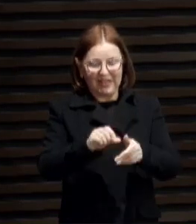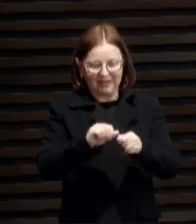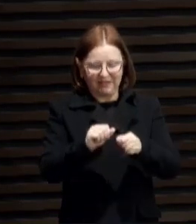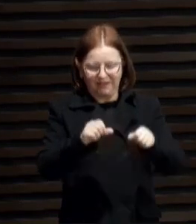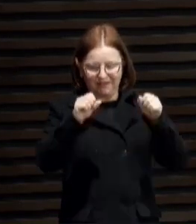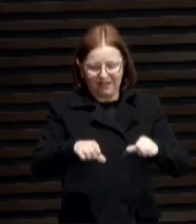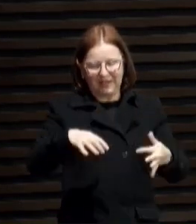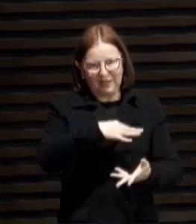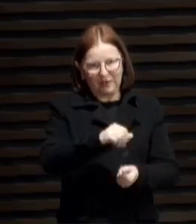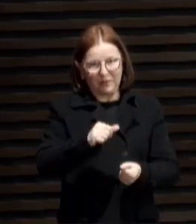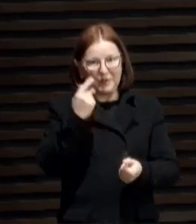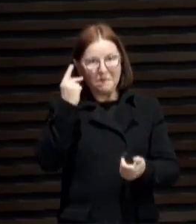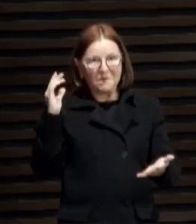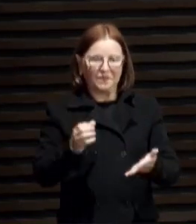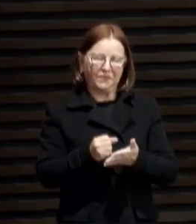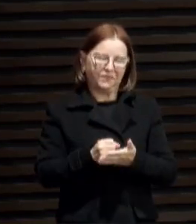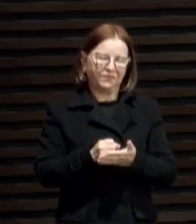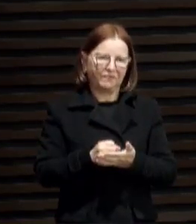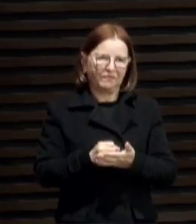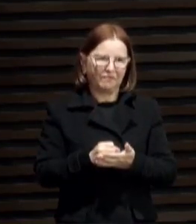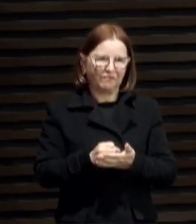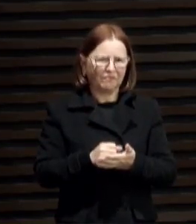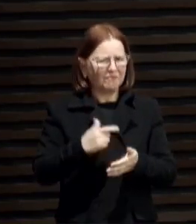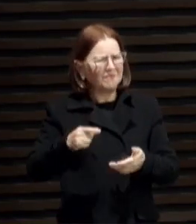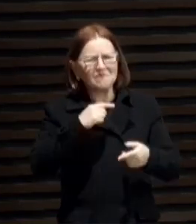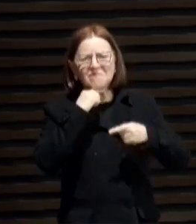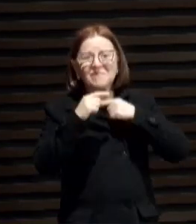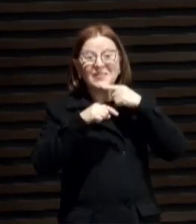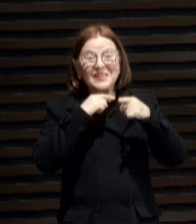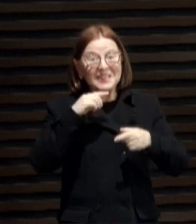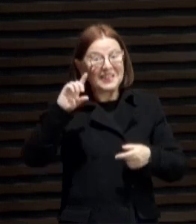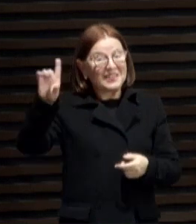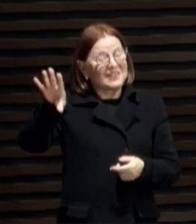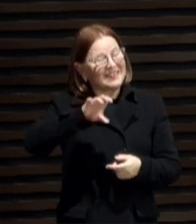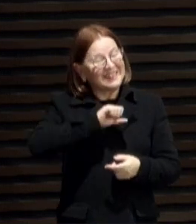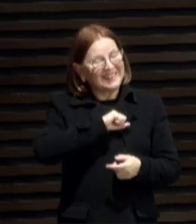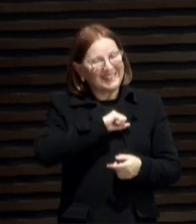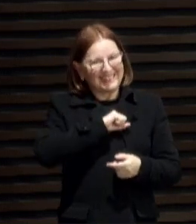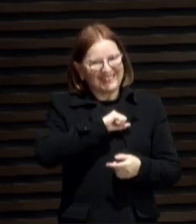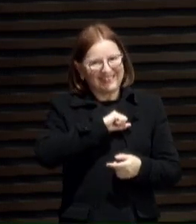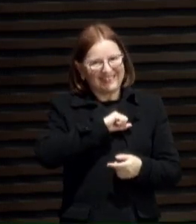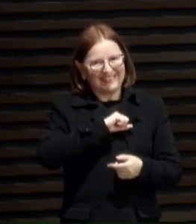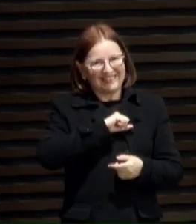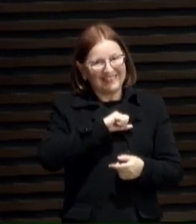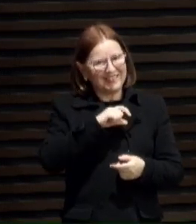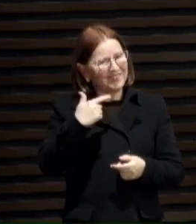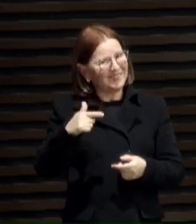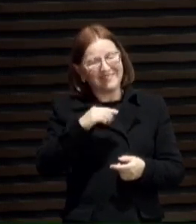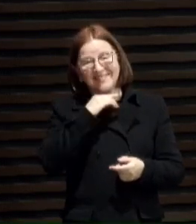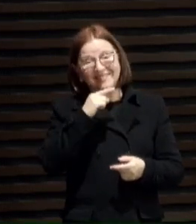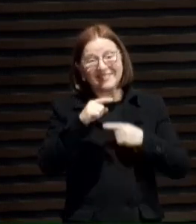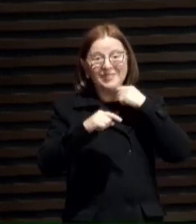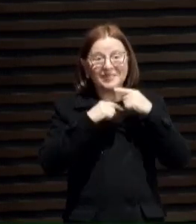para a salvação. Não temos dúvidas do amor de Deus. Não temos dúvidas, a palavra